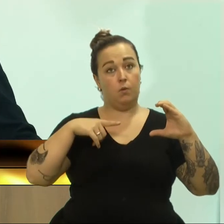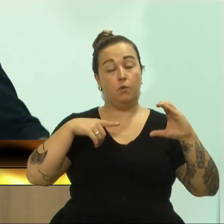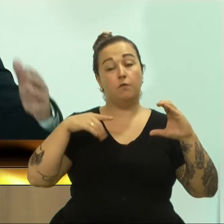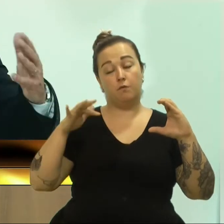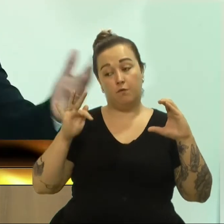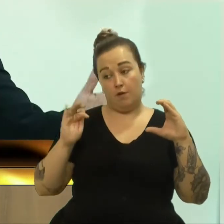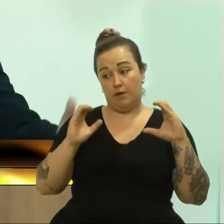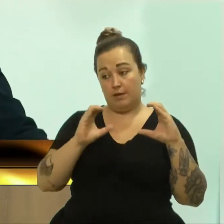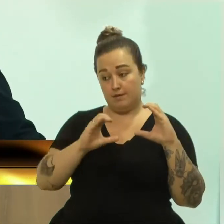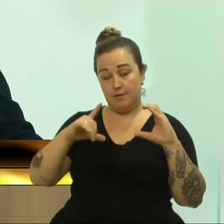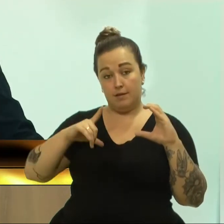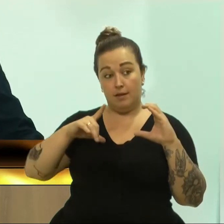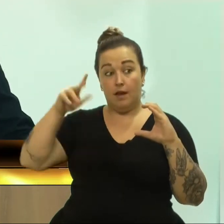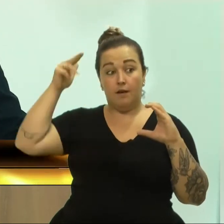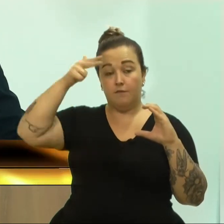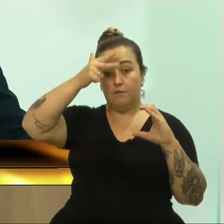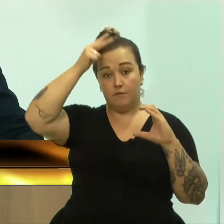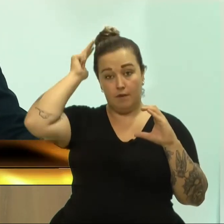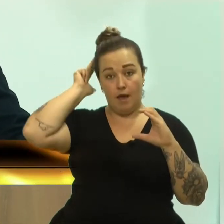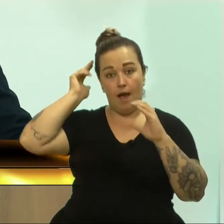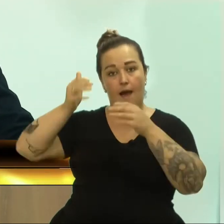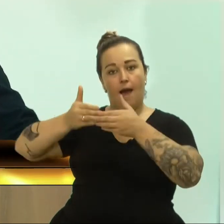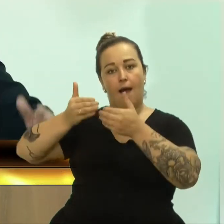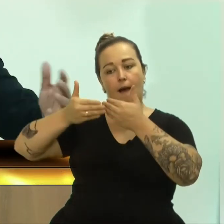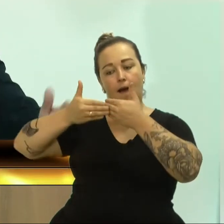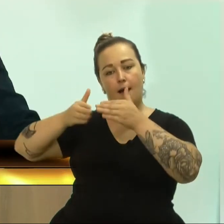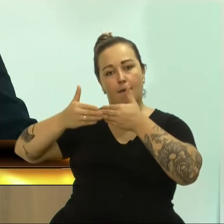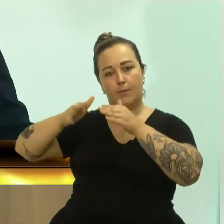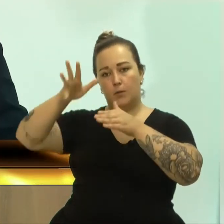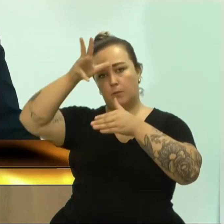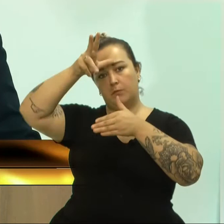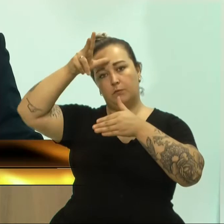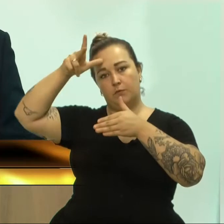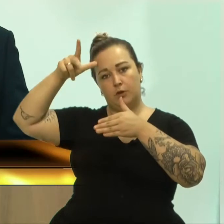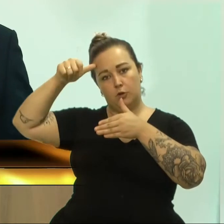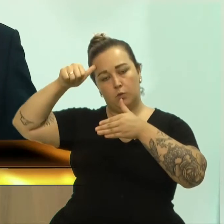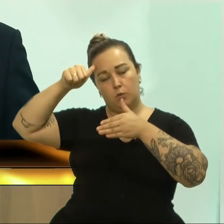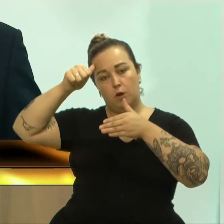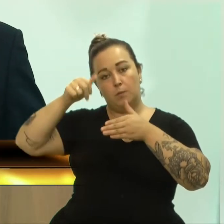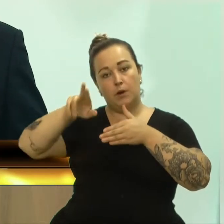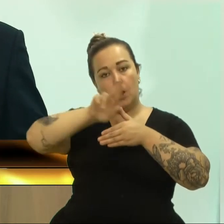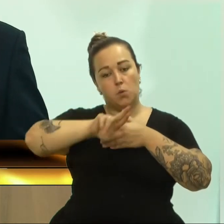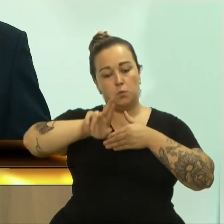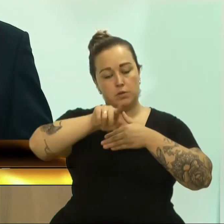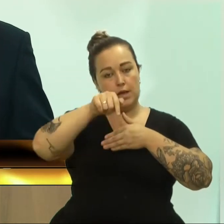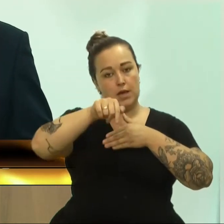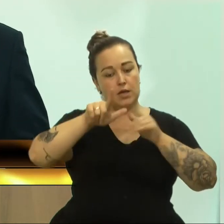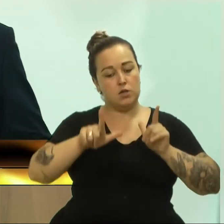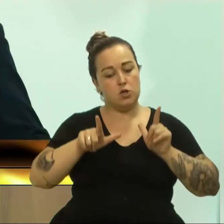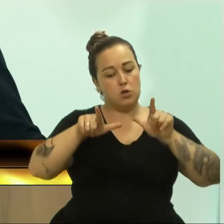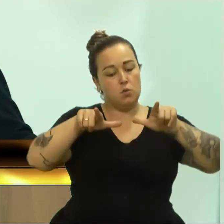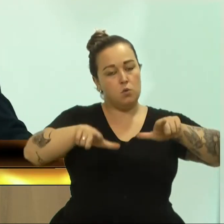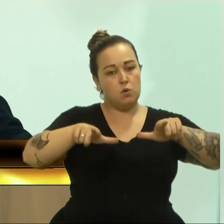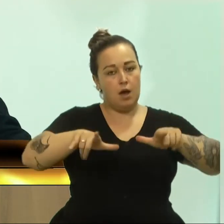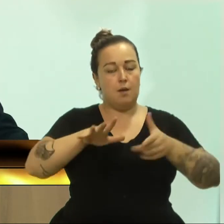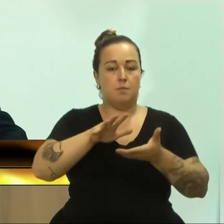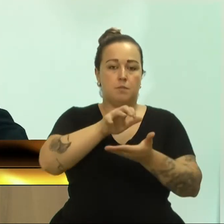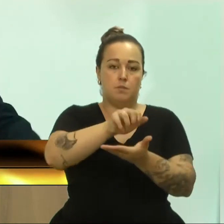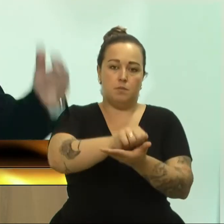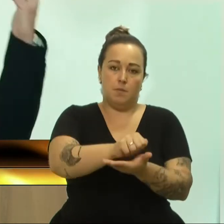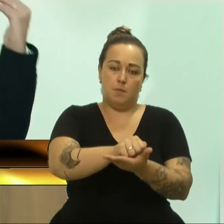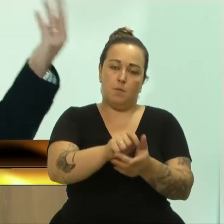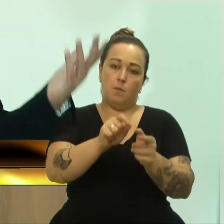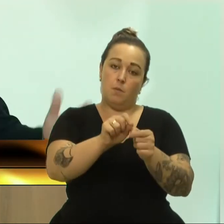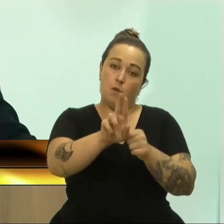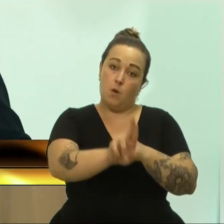Cassina, abriu as portas do Poder Executivo para que aqui fizéssemos esse ato.